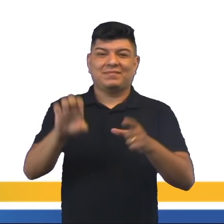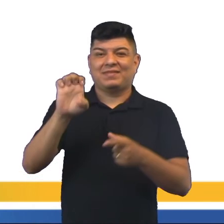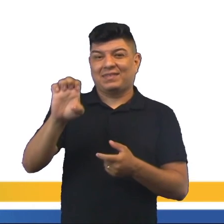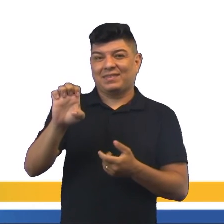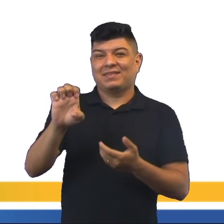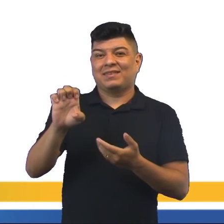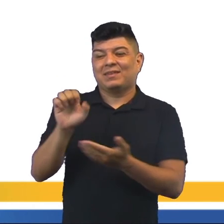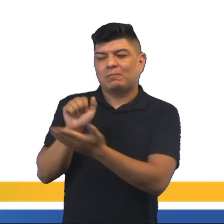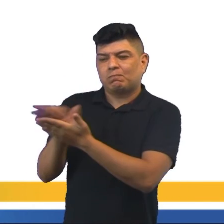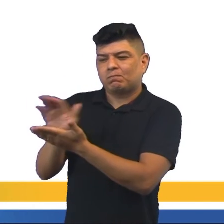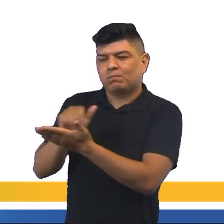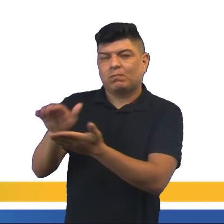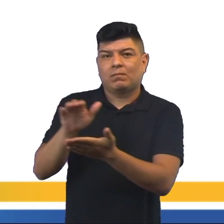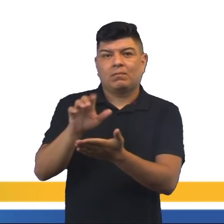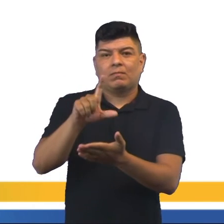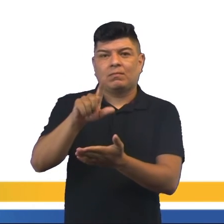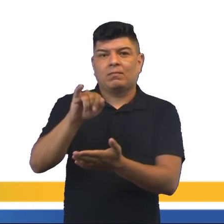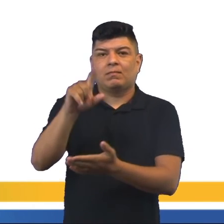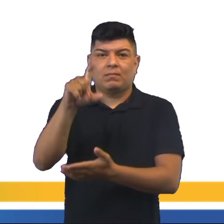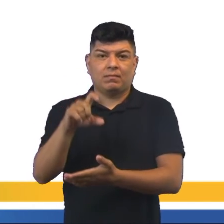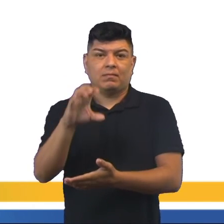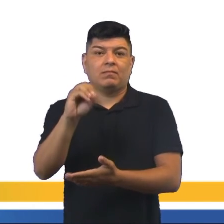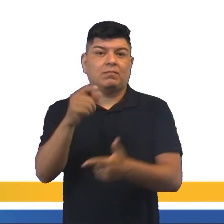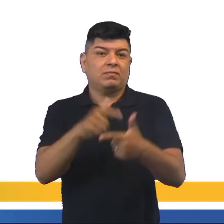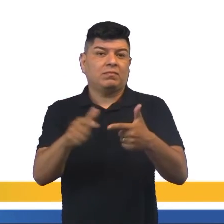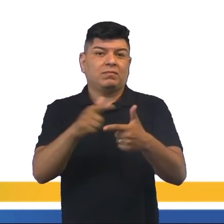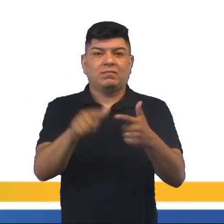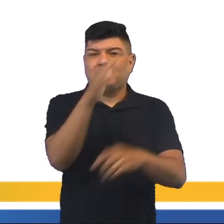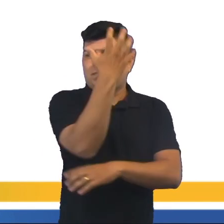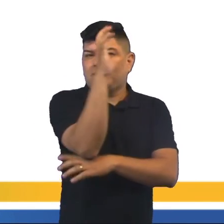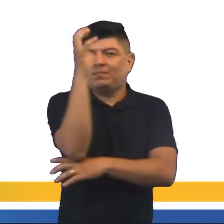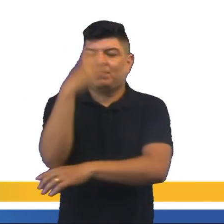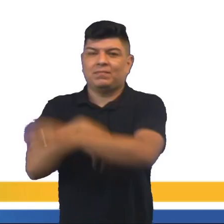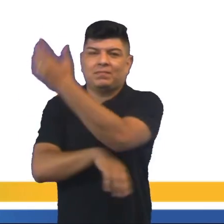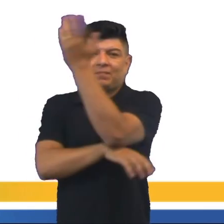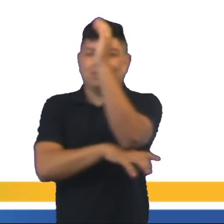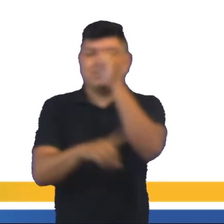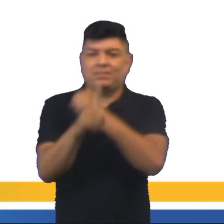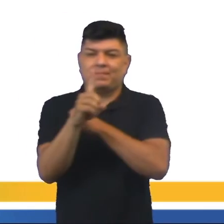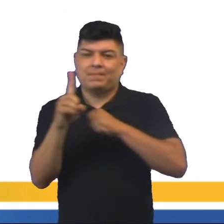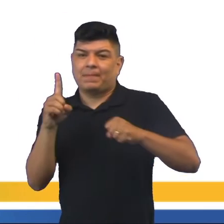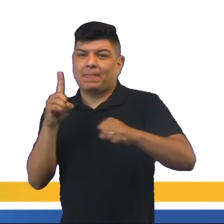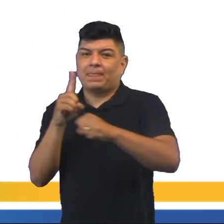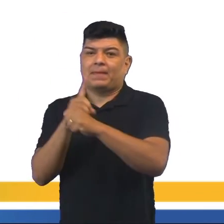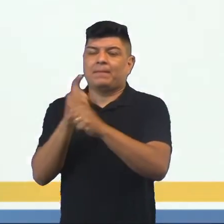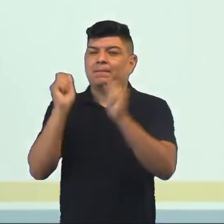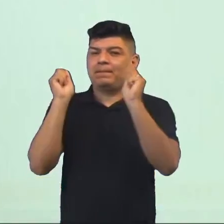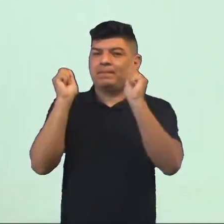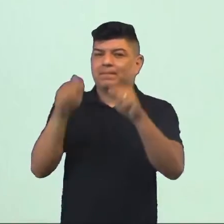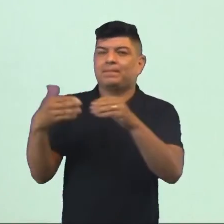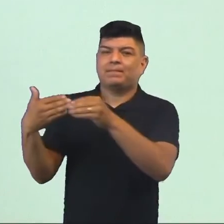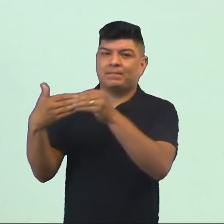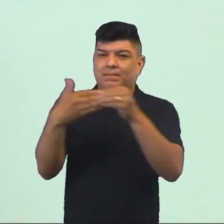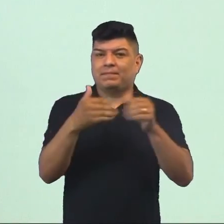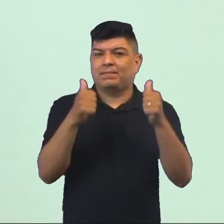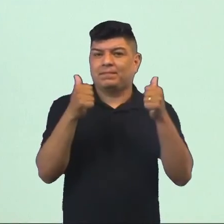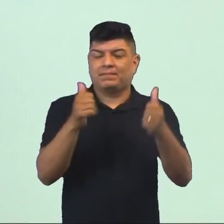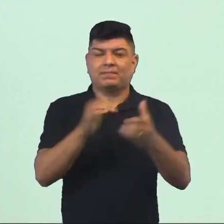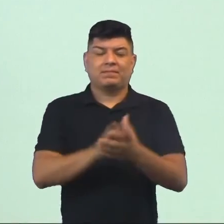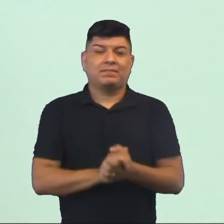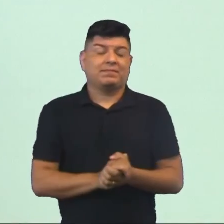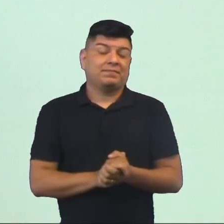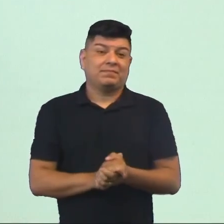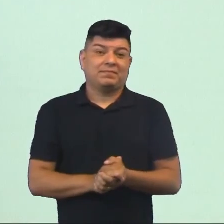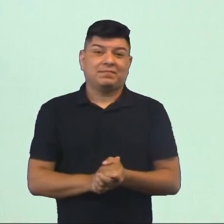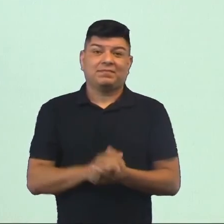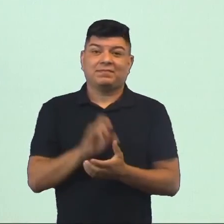né? O descarte irregular de lixo e os impactos ambientais e sociais que eles podem trazer. E é isso que